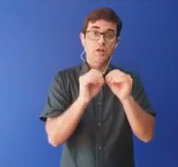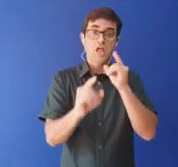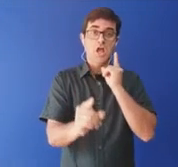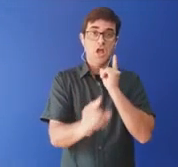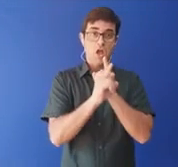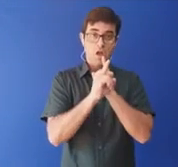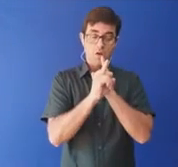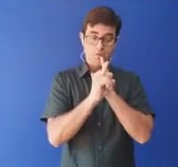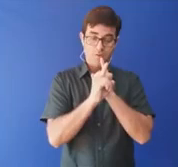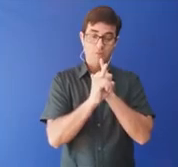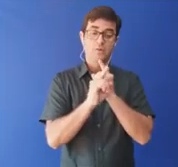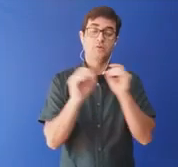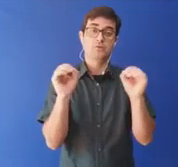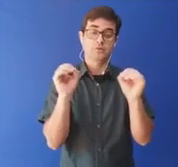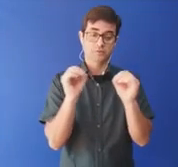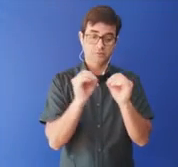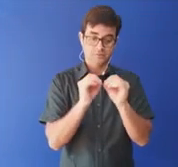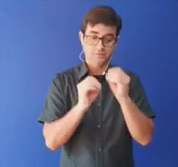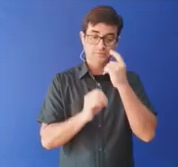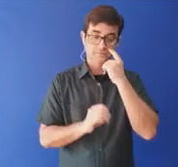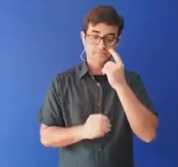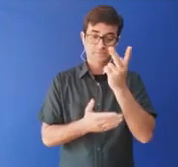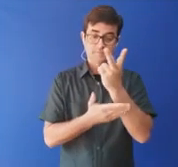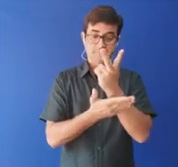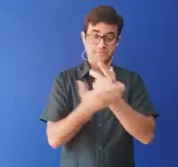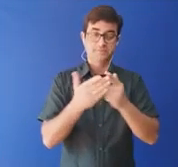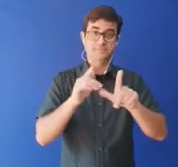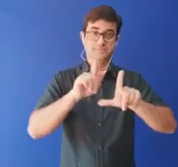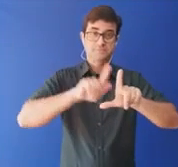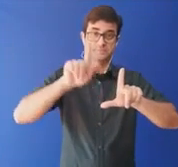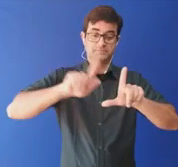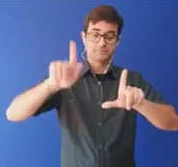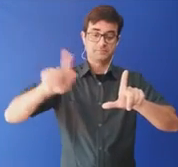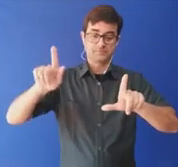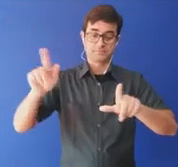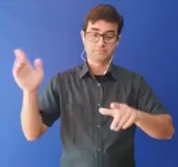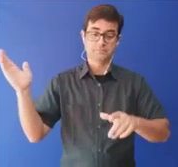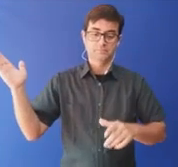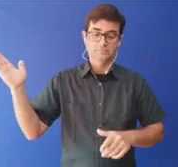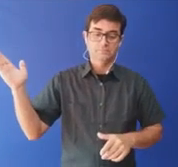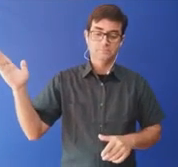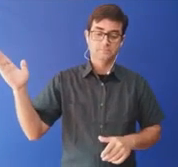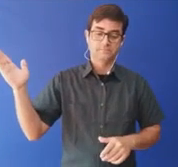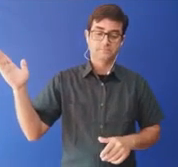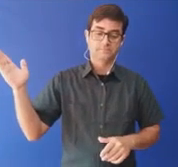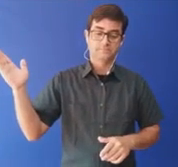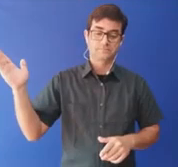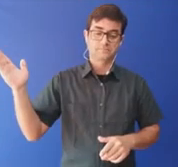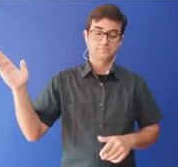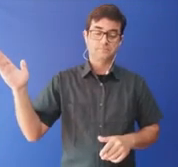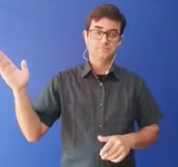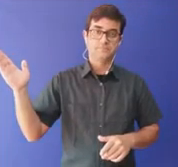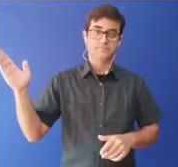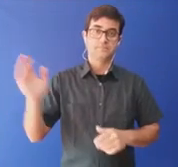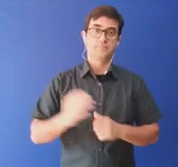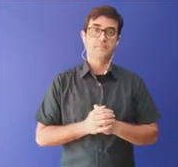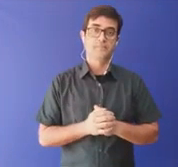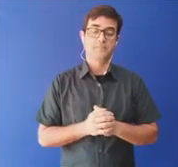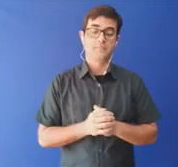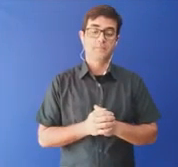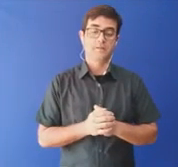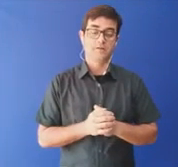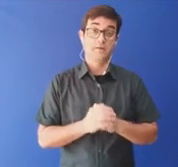energia deles dissociado é uma energia maior, tanto que está aqui, ó, a energia cresce nesse sentido. Então,